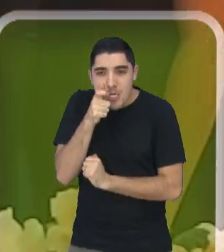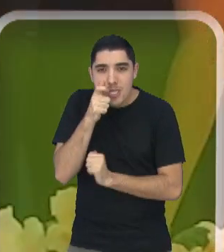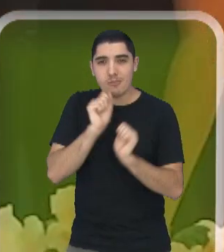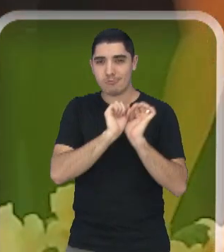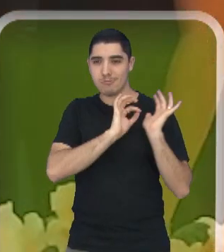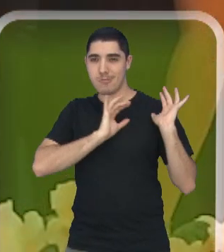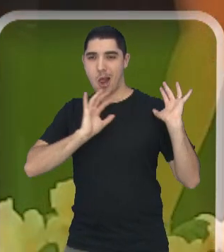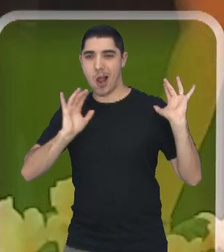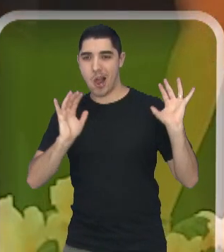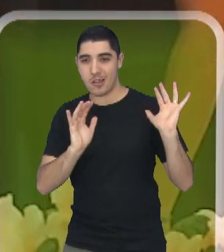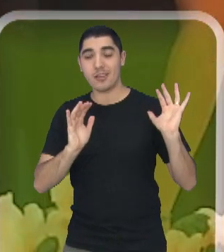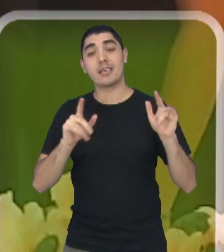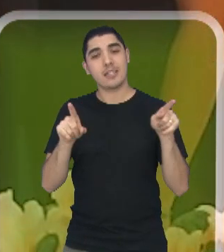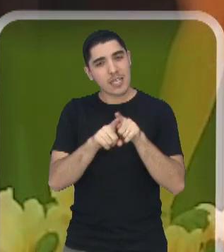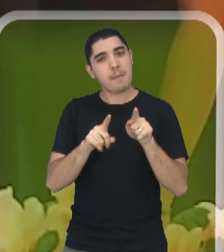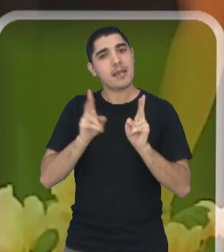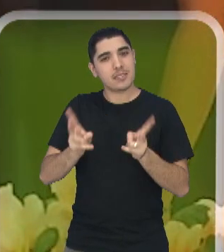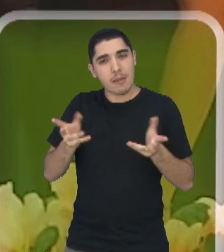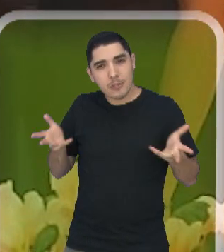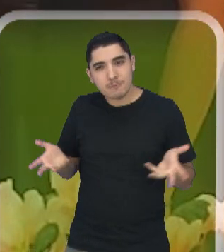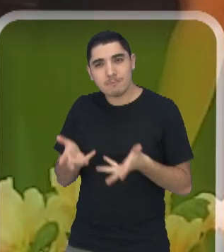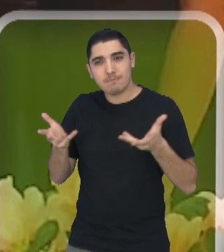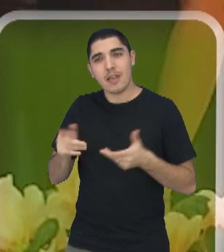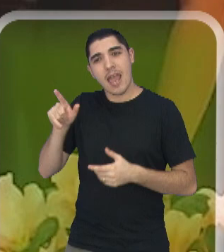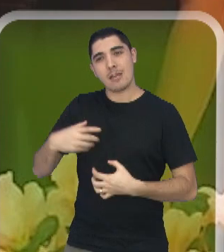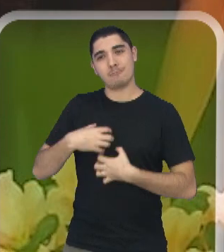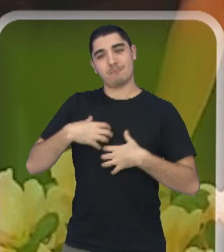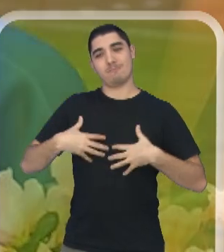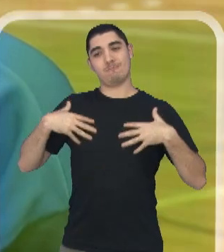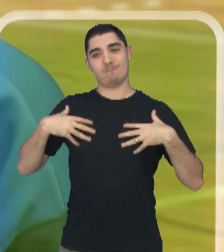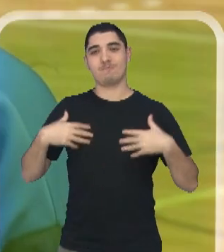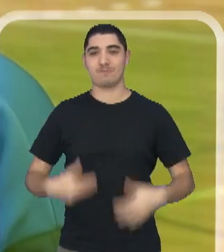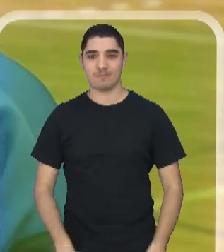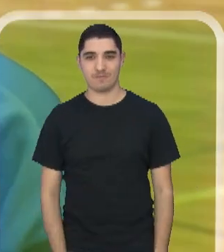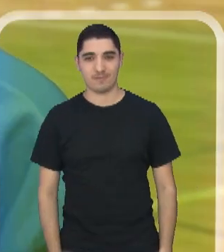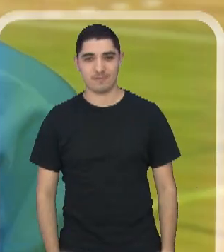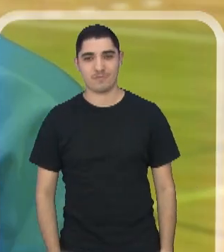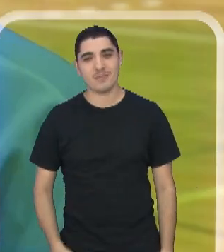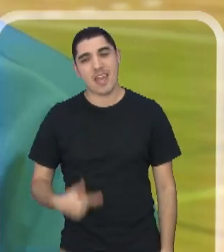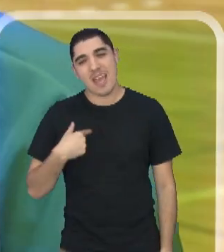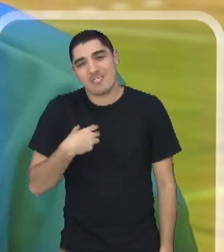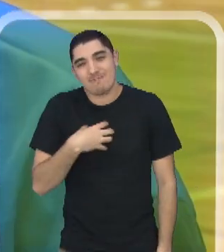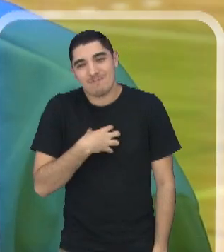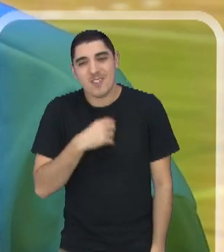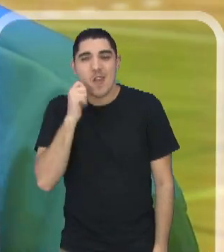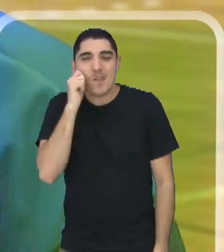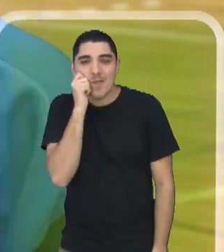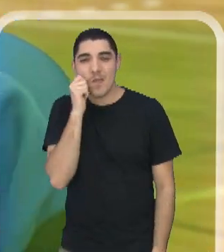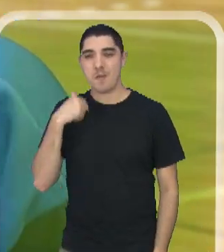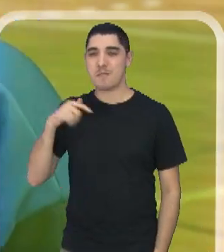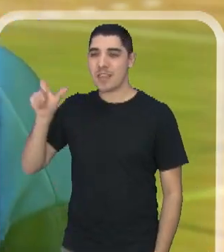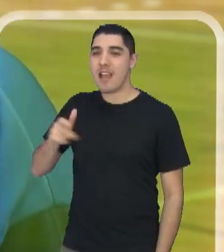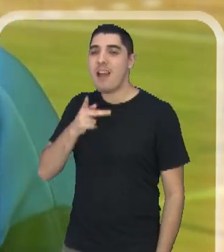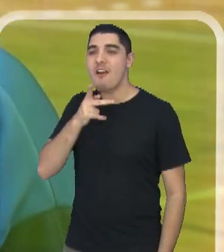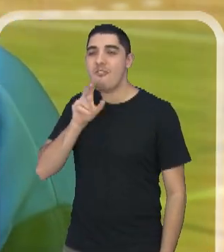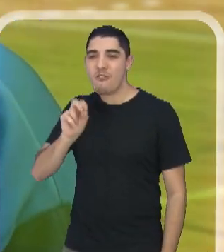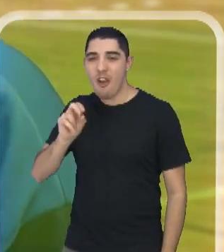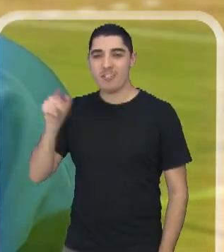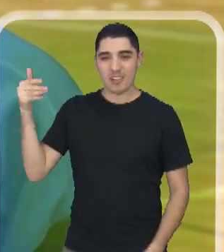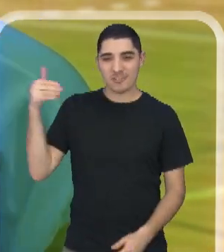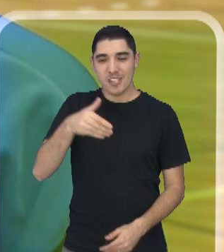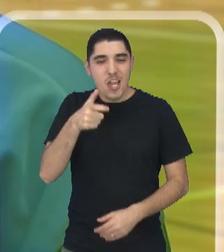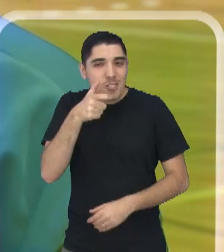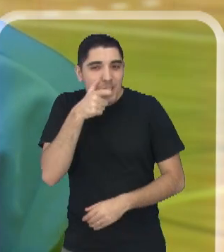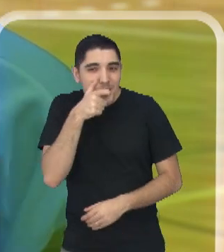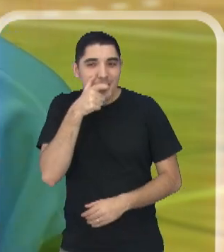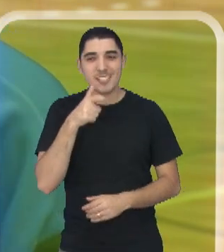e também é uma motivação a mais dentro da quadra. Eu acho muito fofo ela vir assistir meus jogos, assim, eu acho que